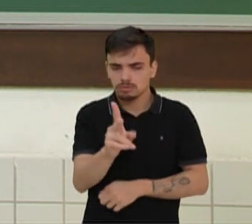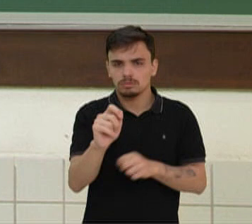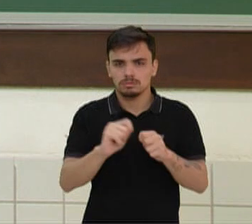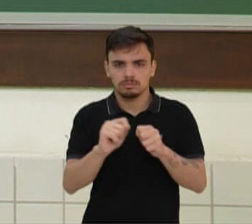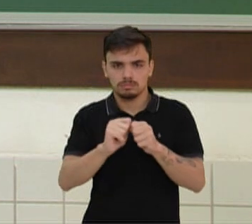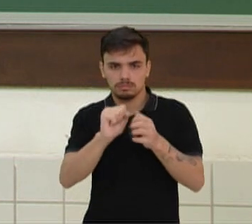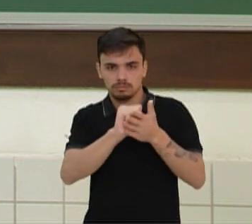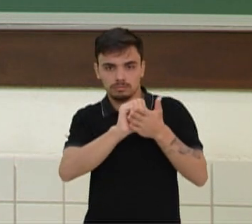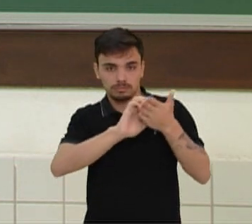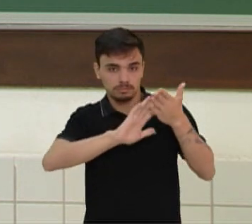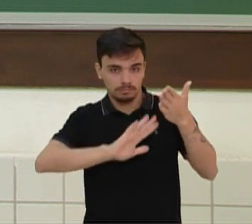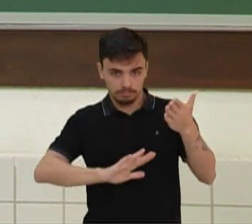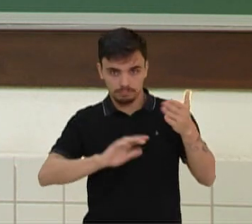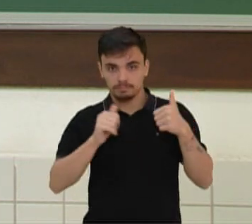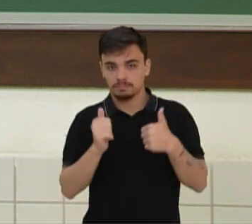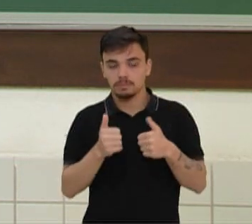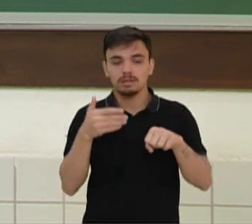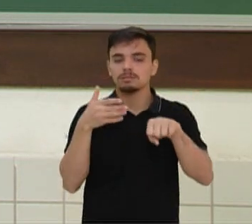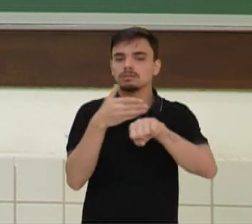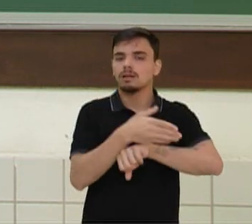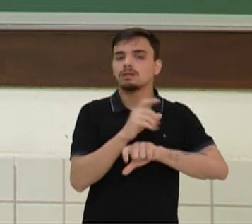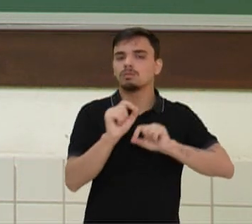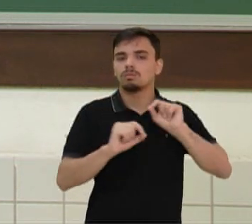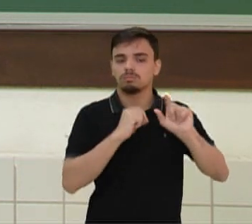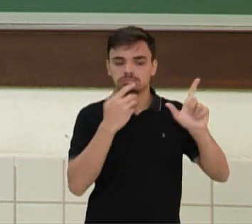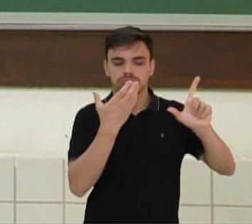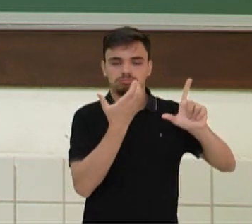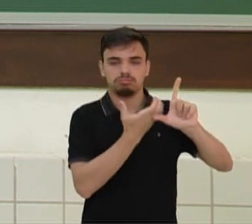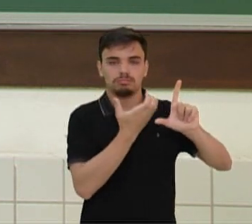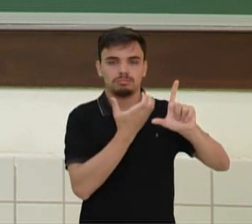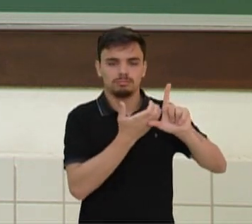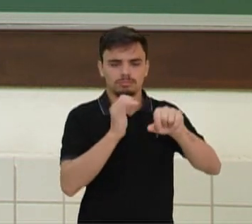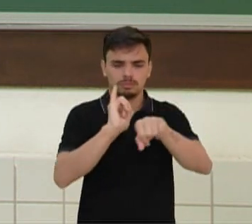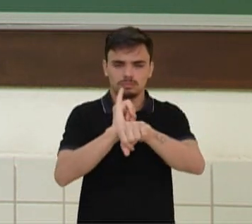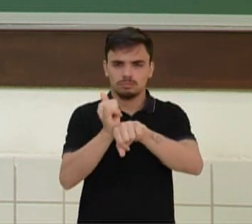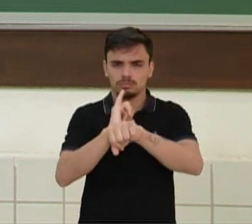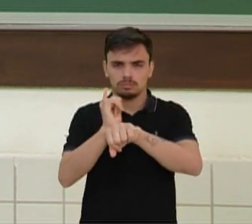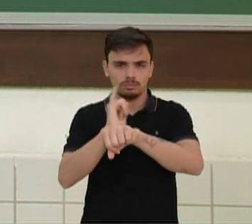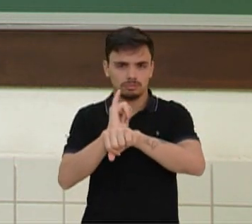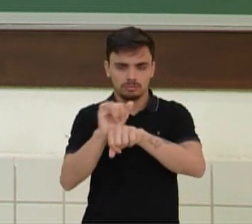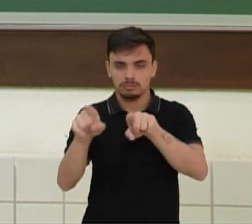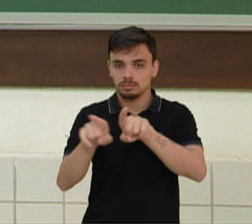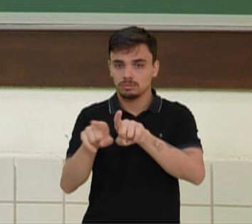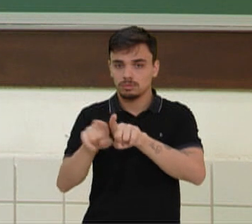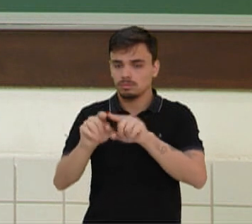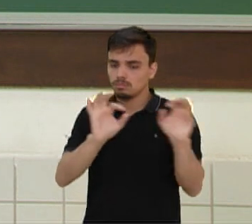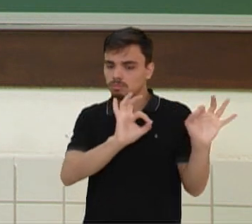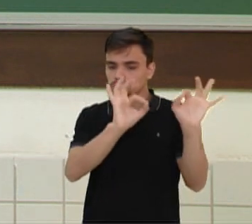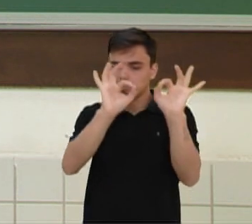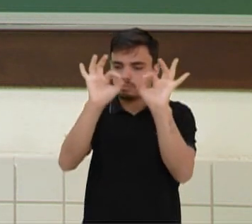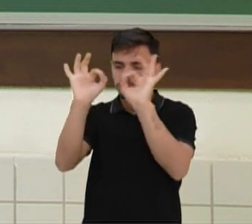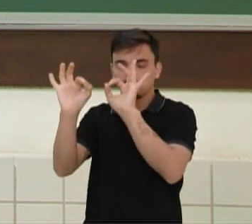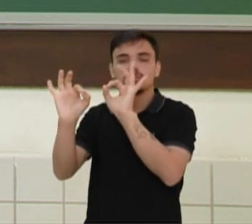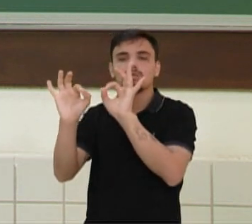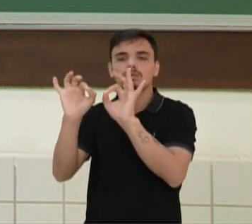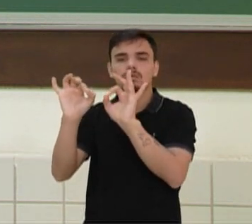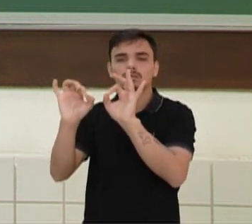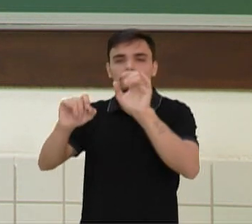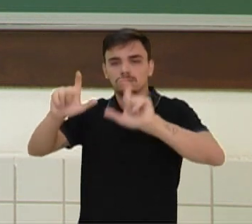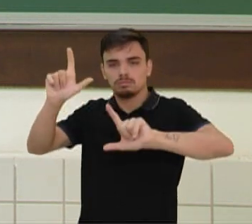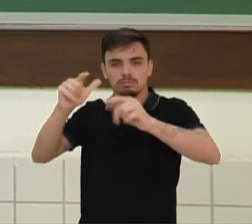as atividades, acessem o YouTube, continuem assistindo as videoaulas que são